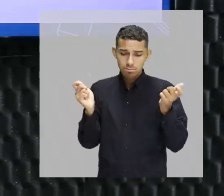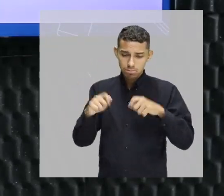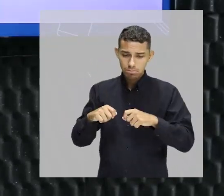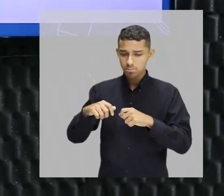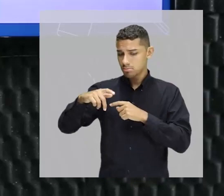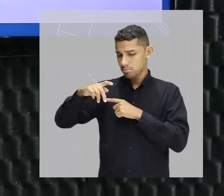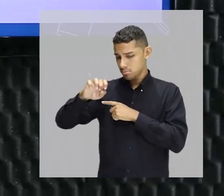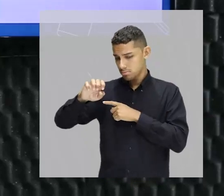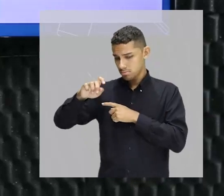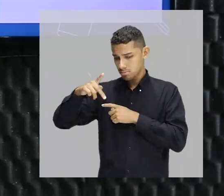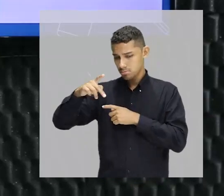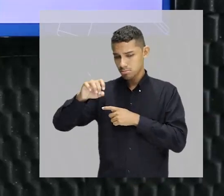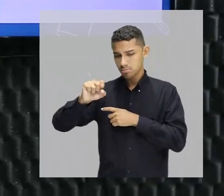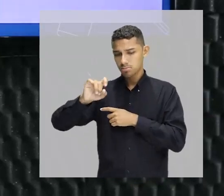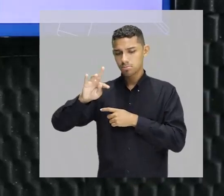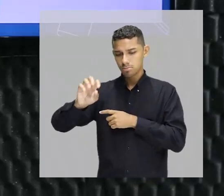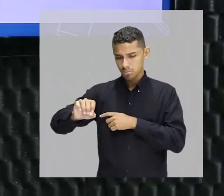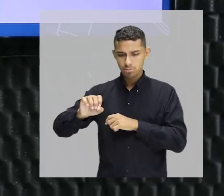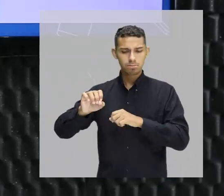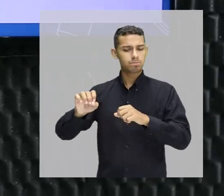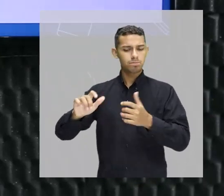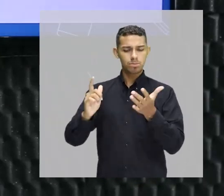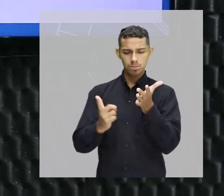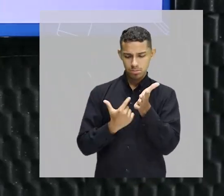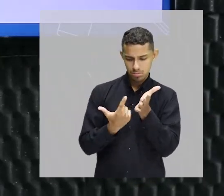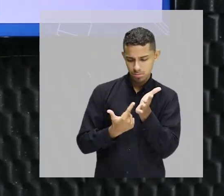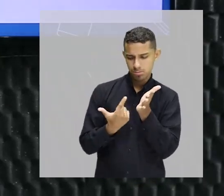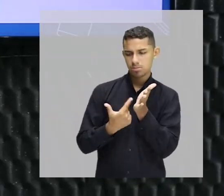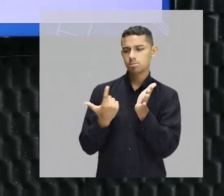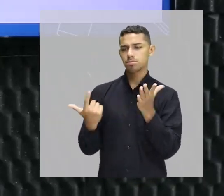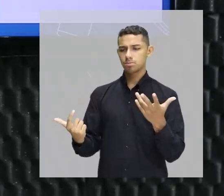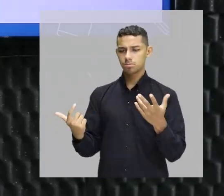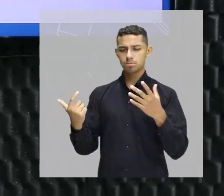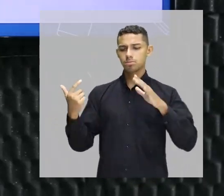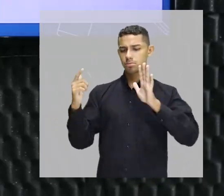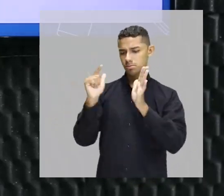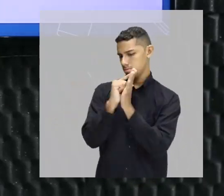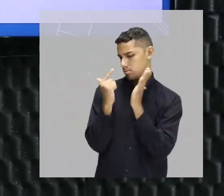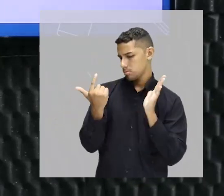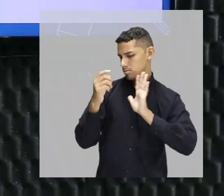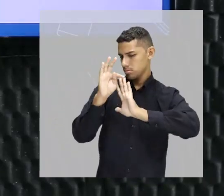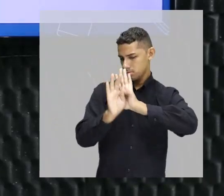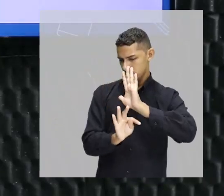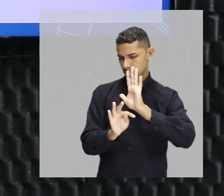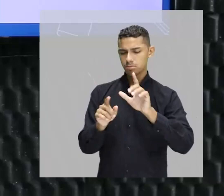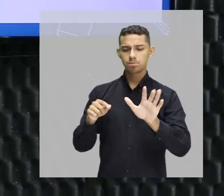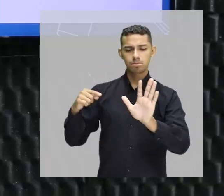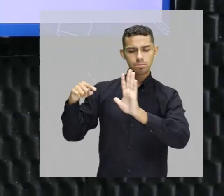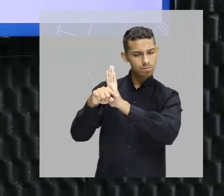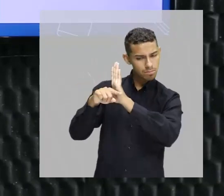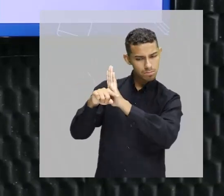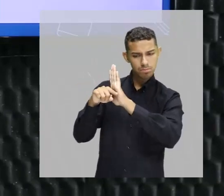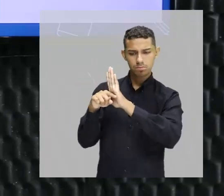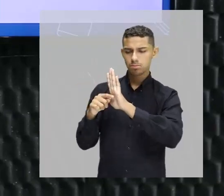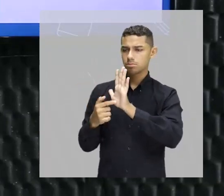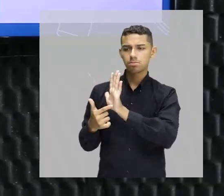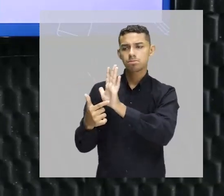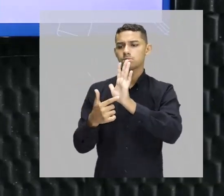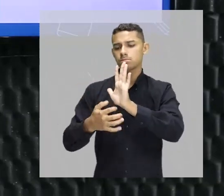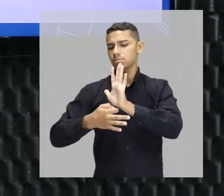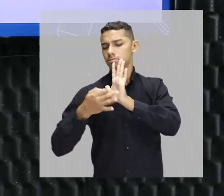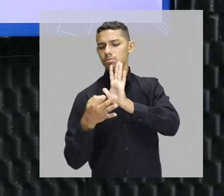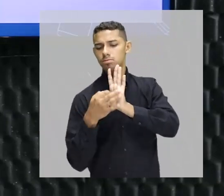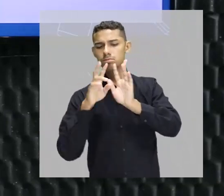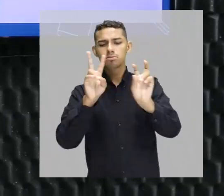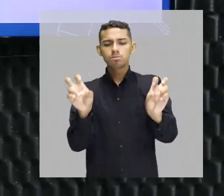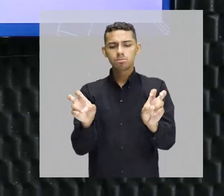muito utilizado nos livros didáticos, nos textos jornalísticos, em pesquisas, onde você apenas expõe um tema,